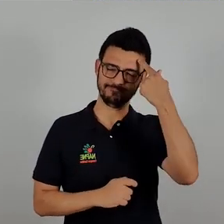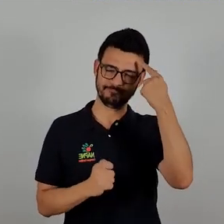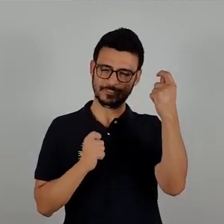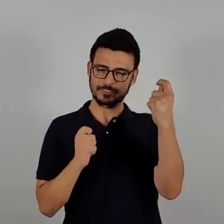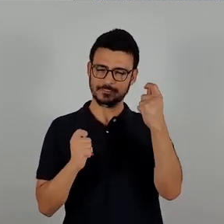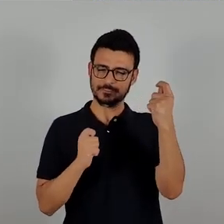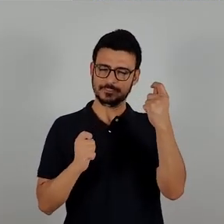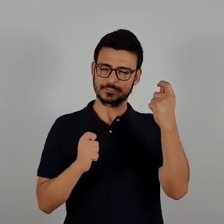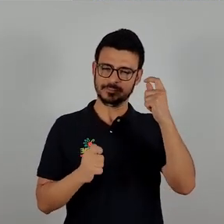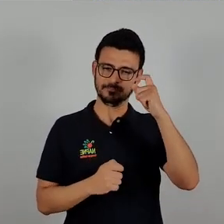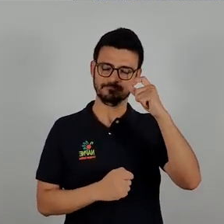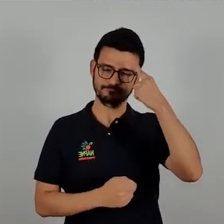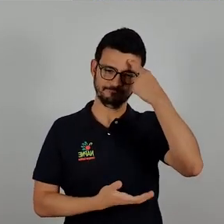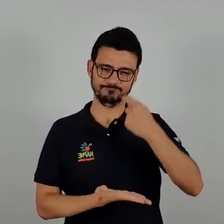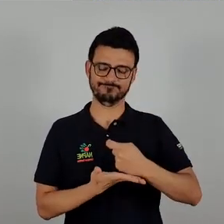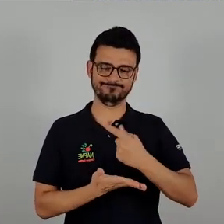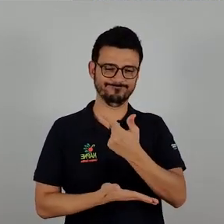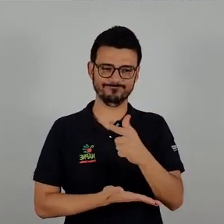também. Tá?